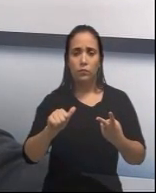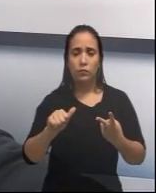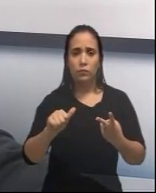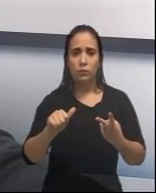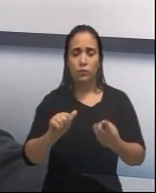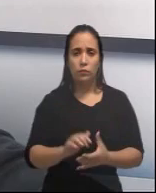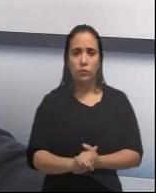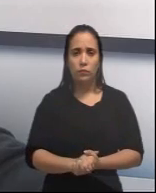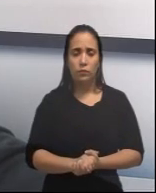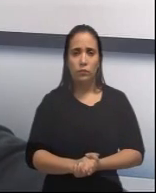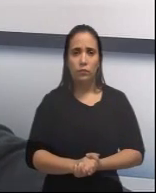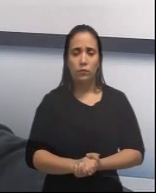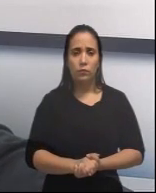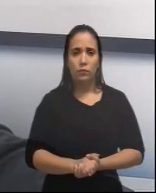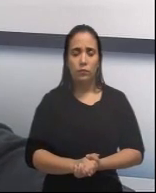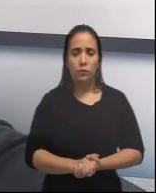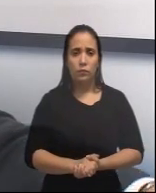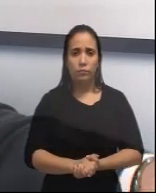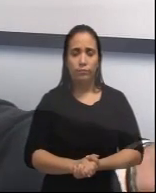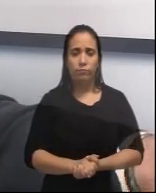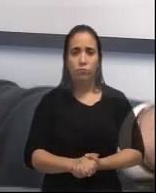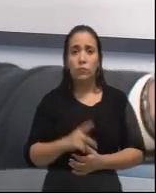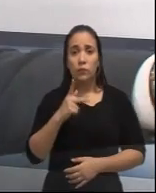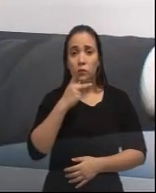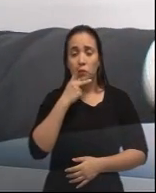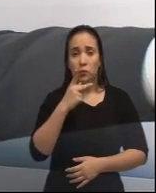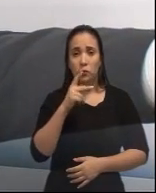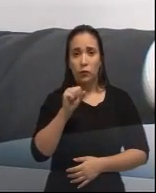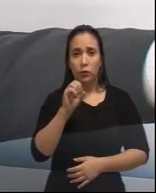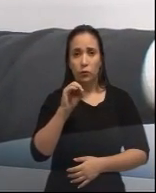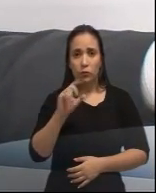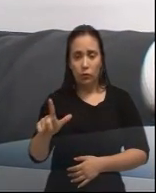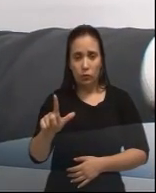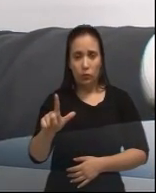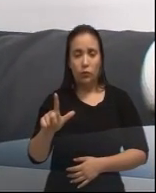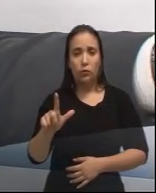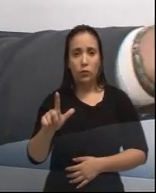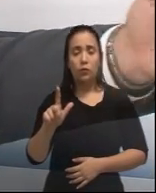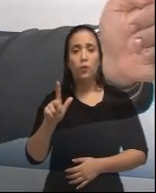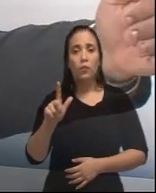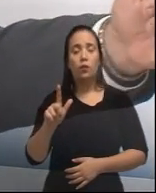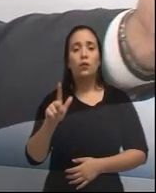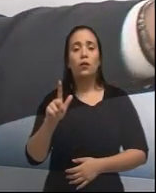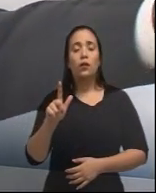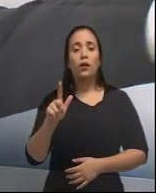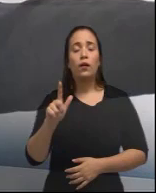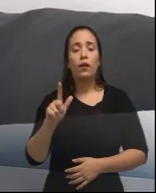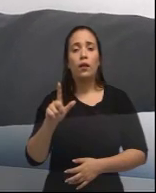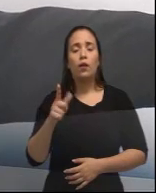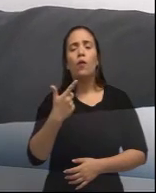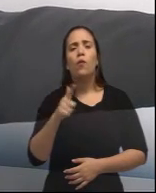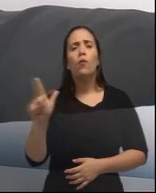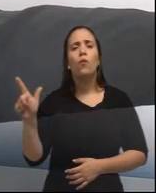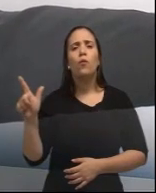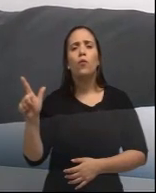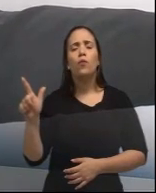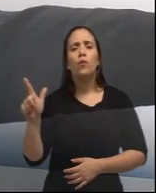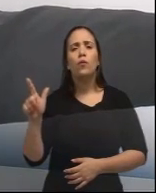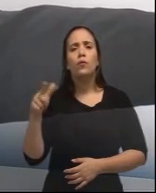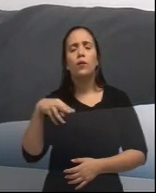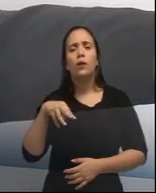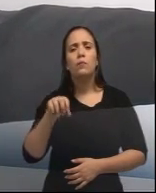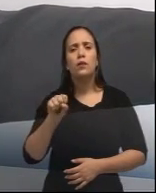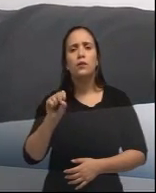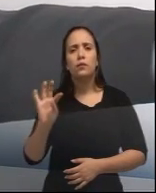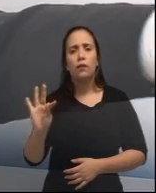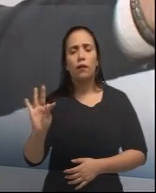não? O pessoal do movimento do pessoal, o Boulos e aquele outro do movimento do MST,